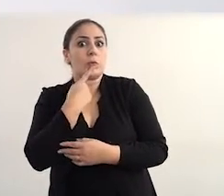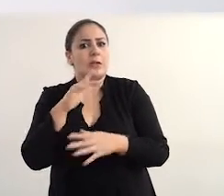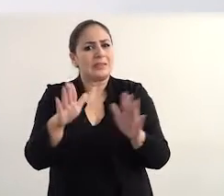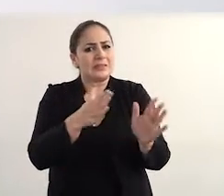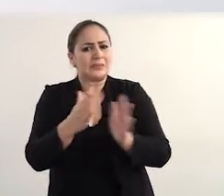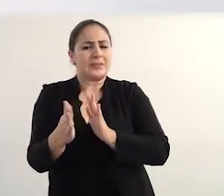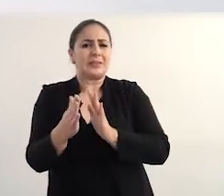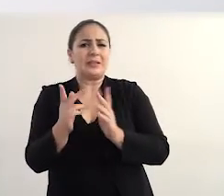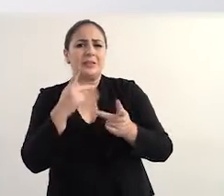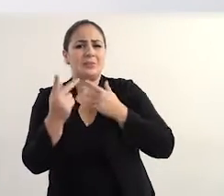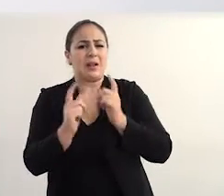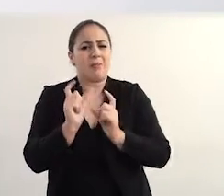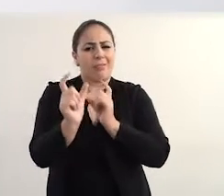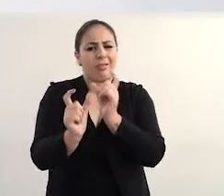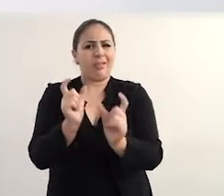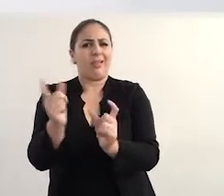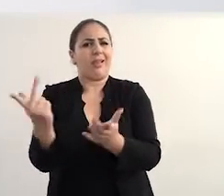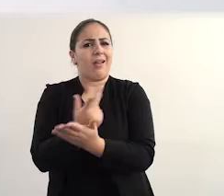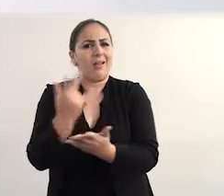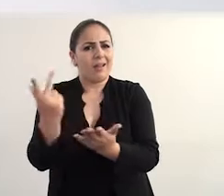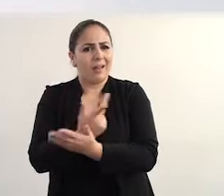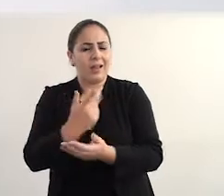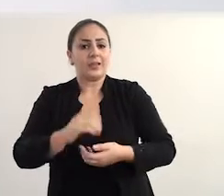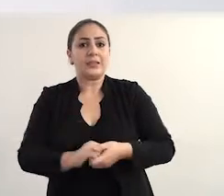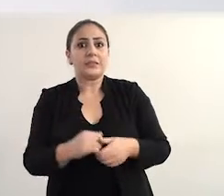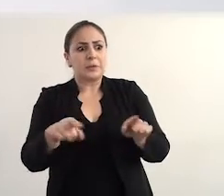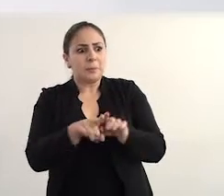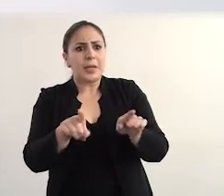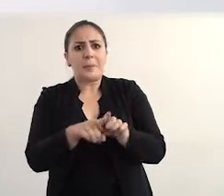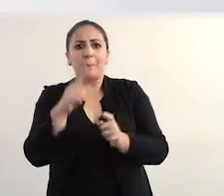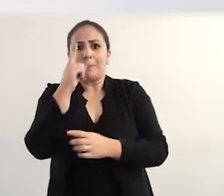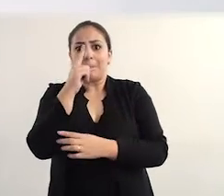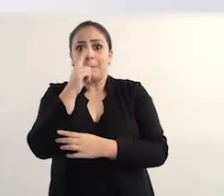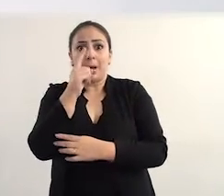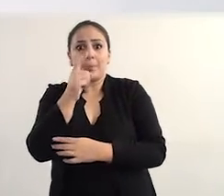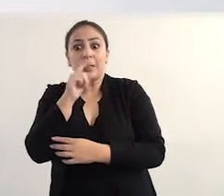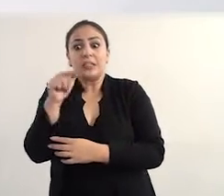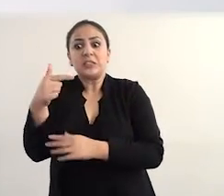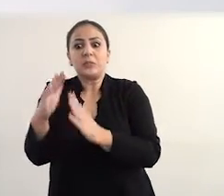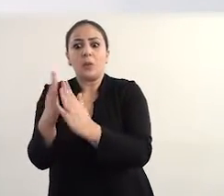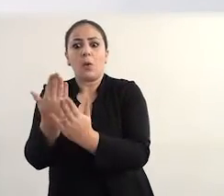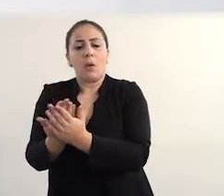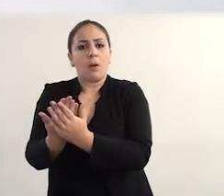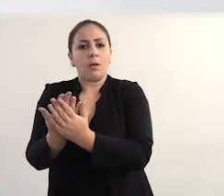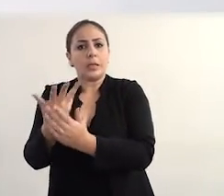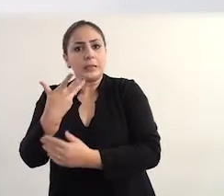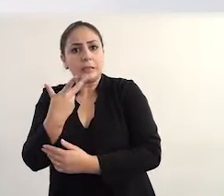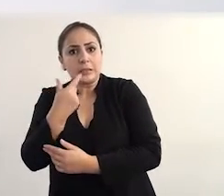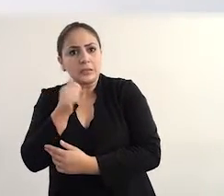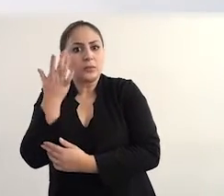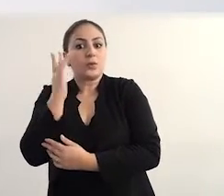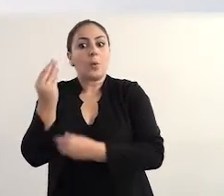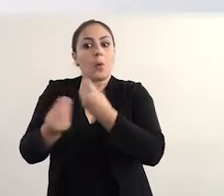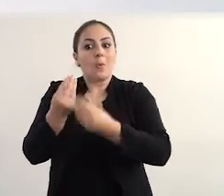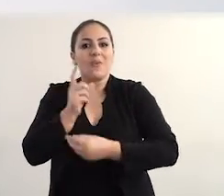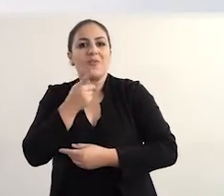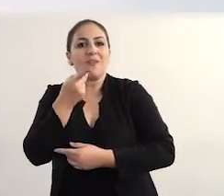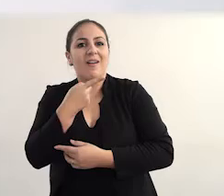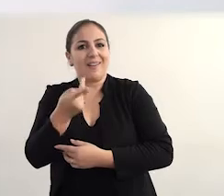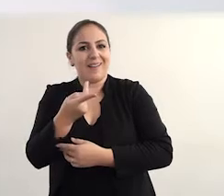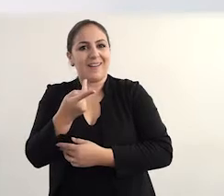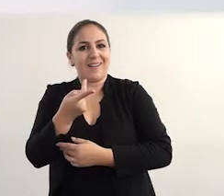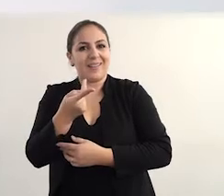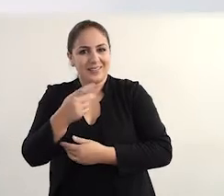muitas... até mesmo as crianças, os outros pais no colégio não sabem como falar. Então eu queria que tu esclarecesse para nós qual é